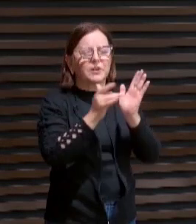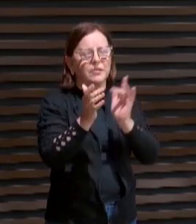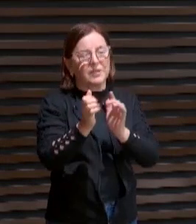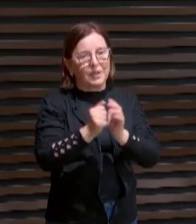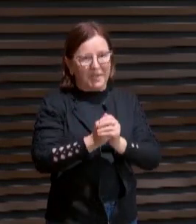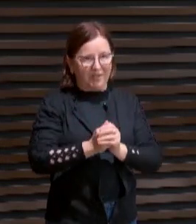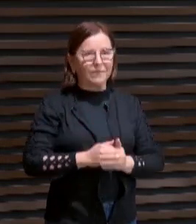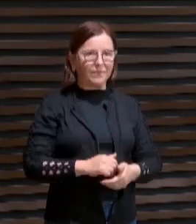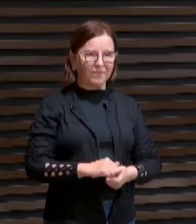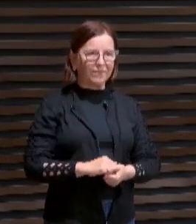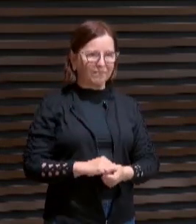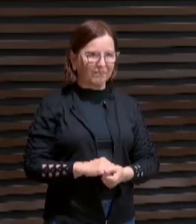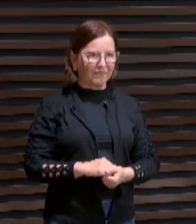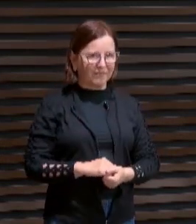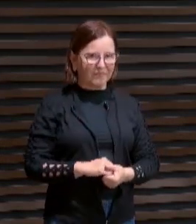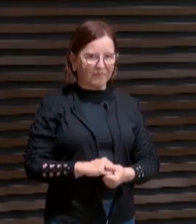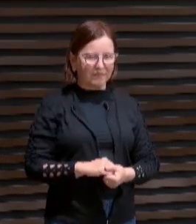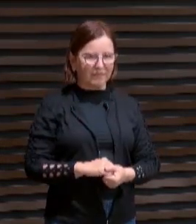Amém.